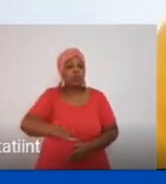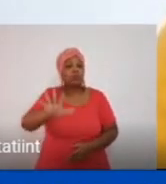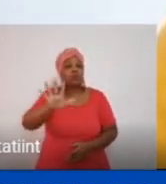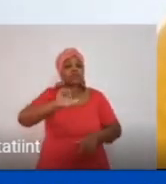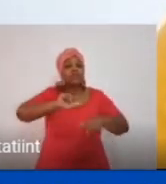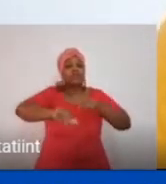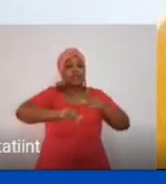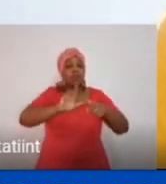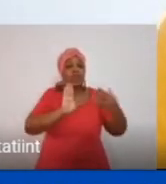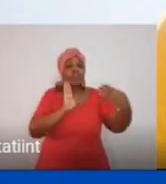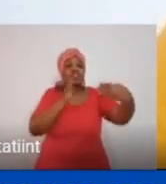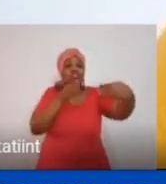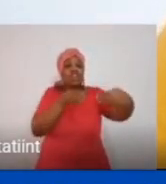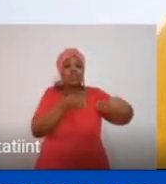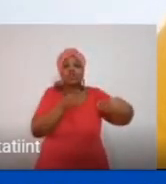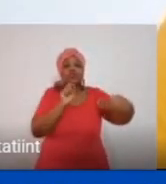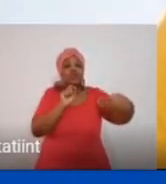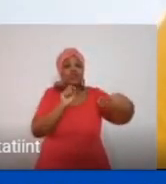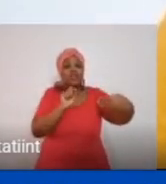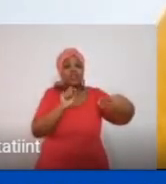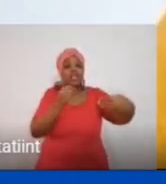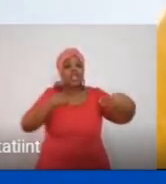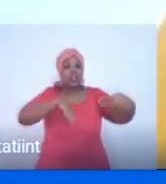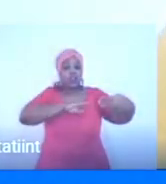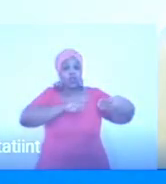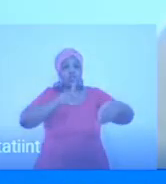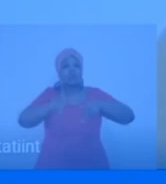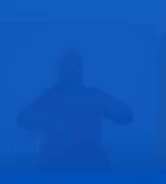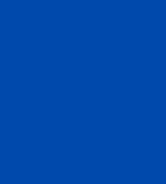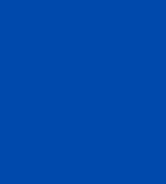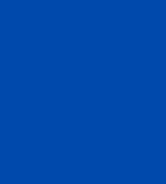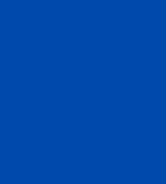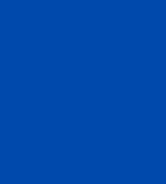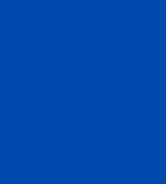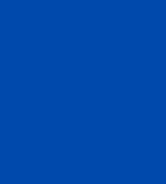diretamente com a nossa população afetada.